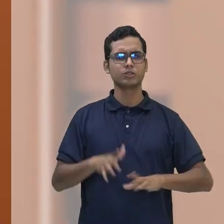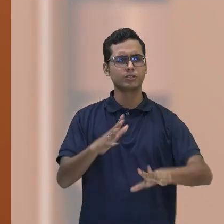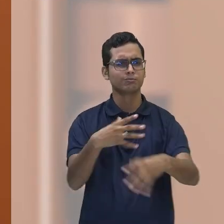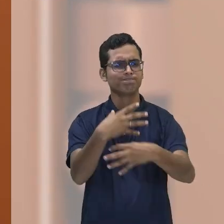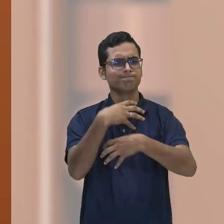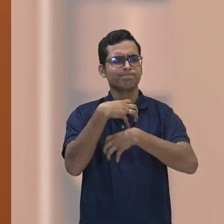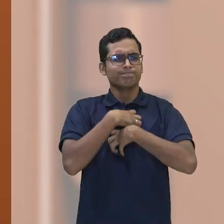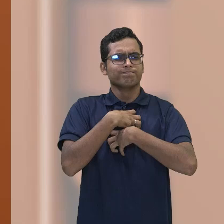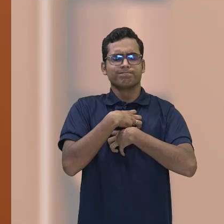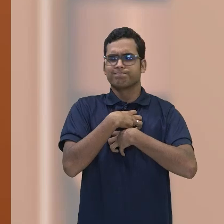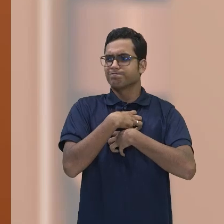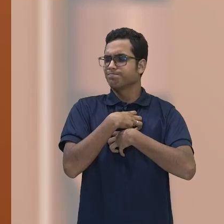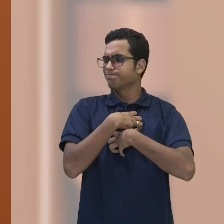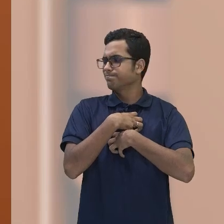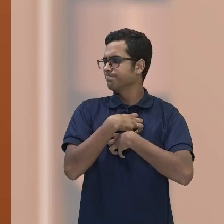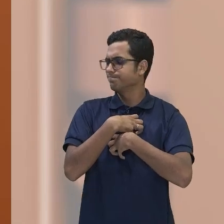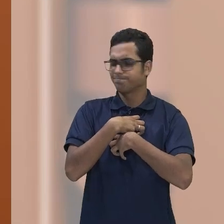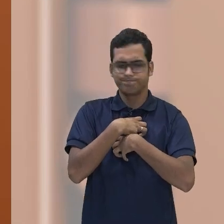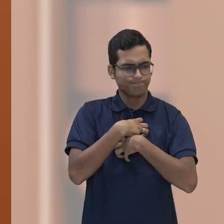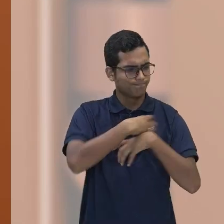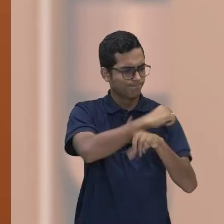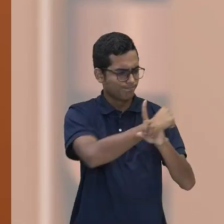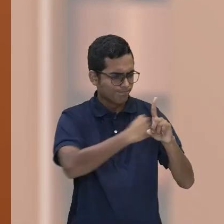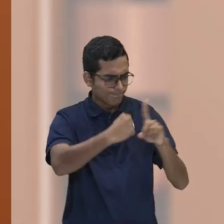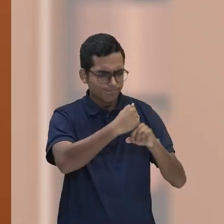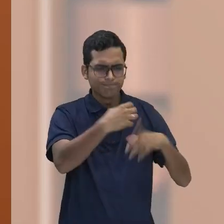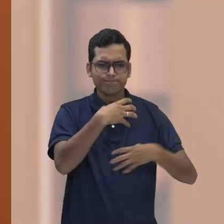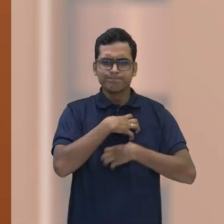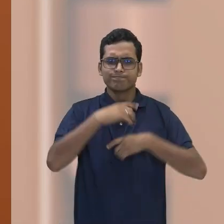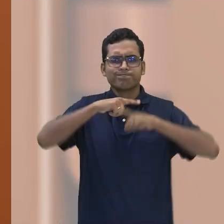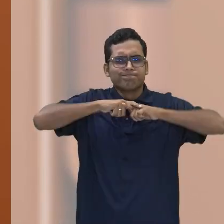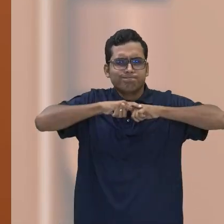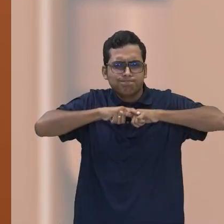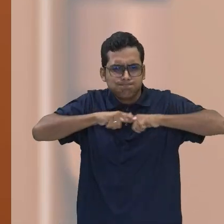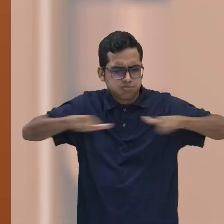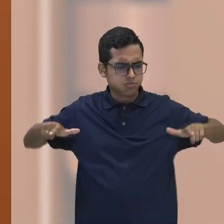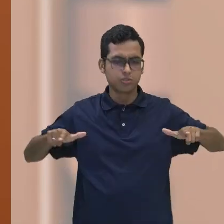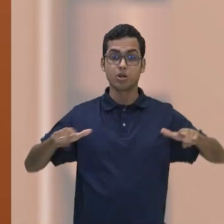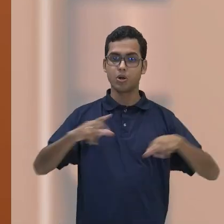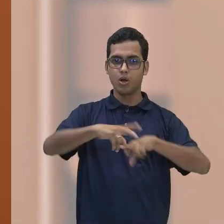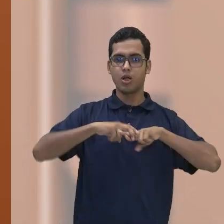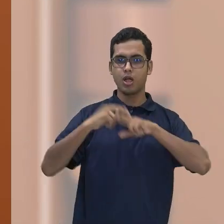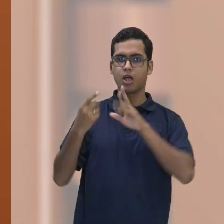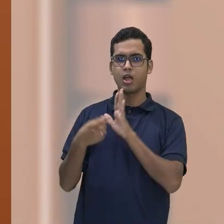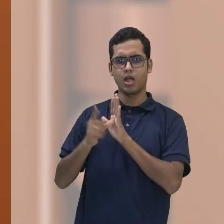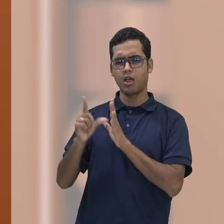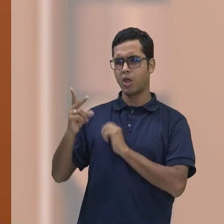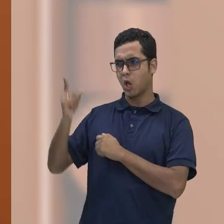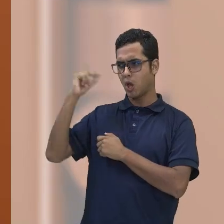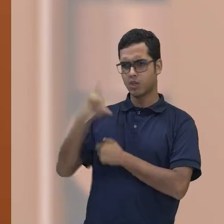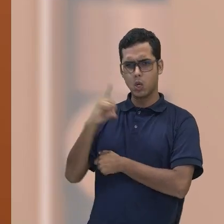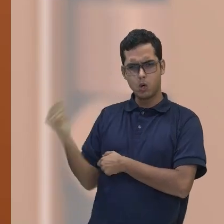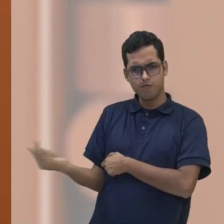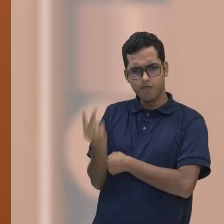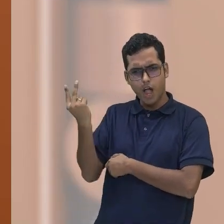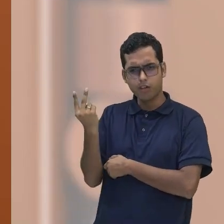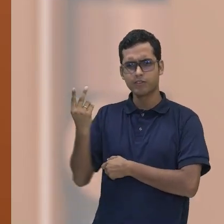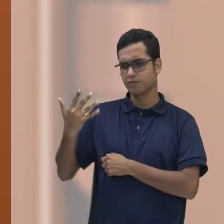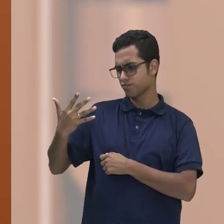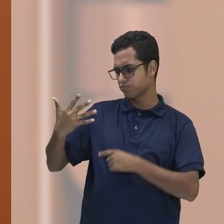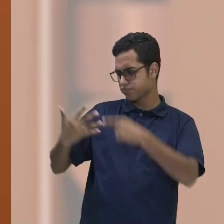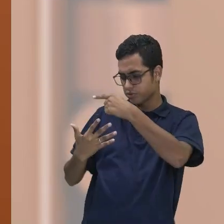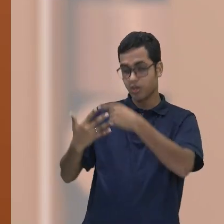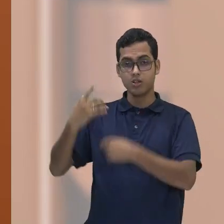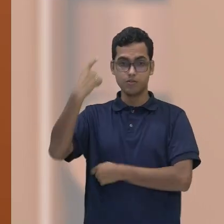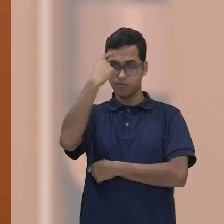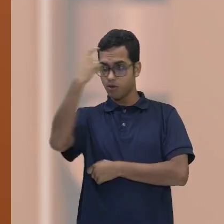sensação de vazio. Por quê? Porque aquele preenchimento que tinham, que eram os valores, que era a